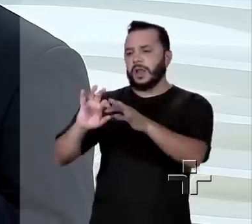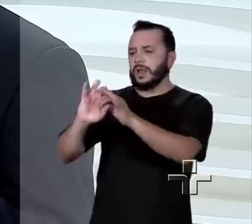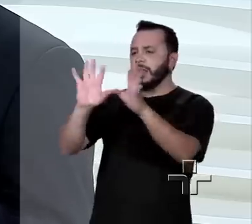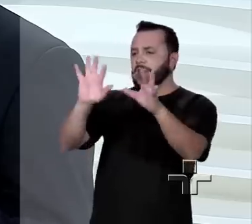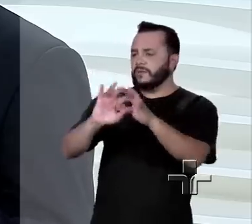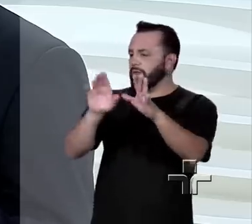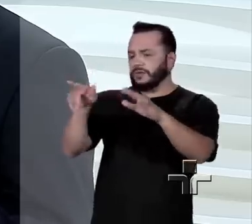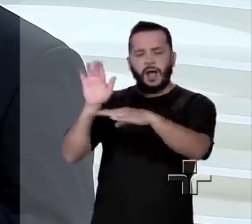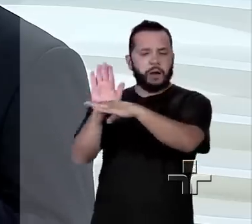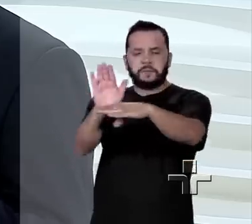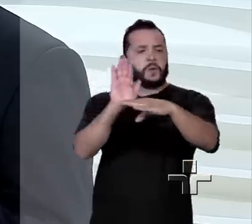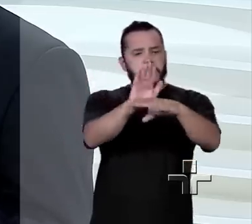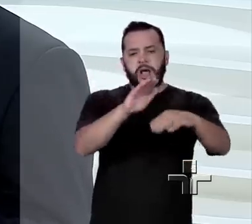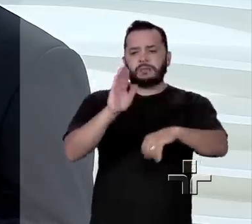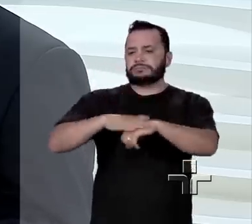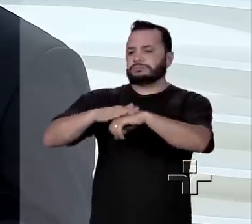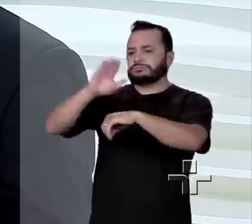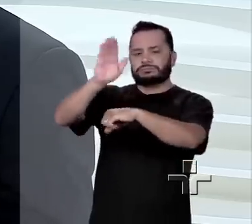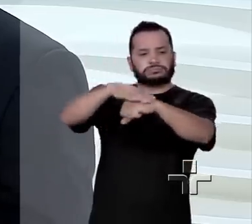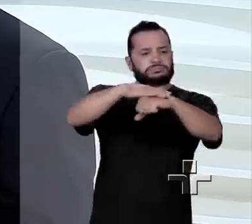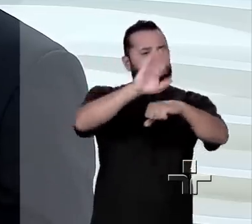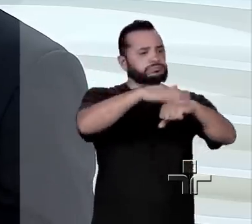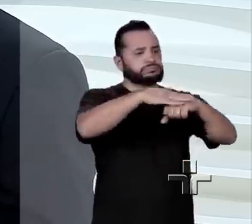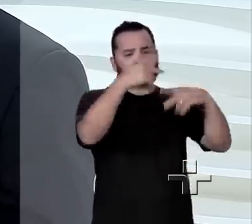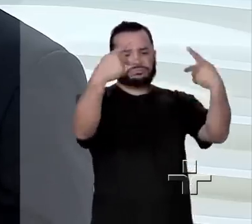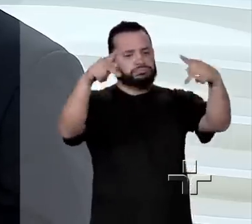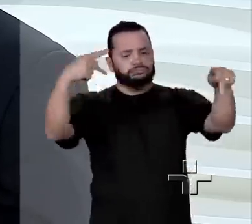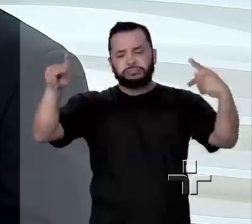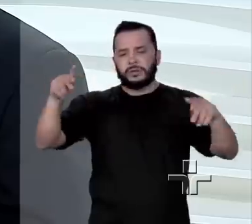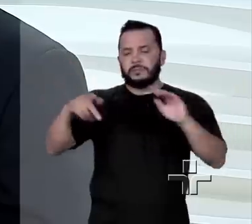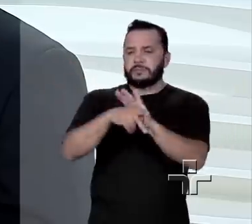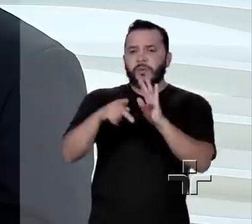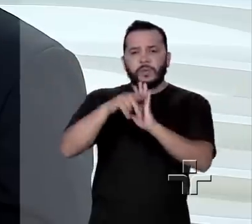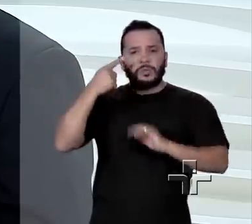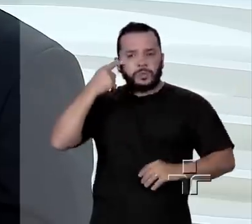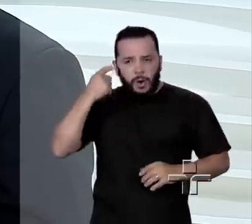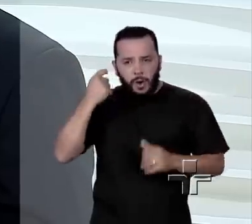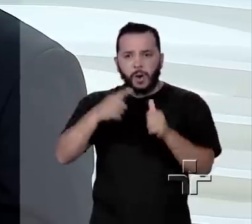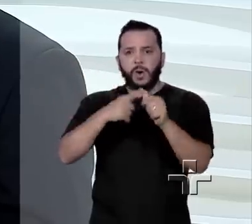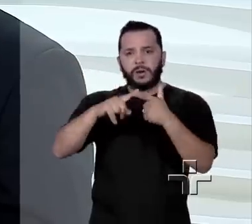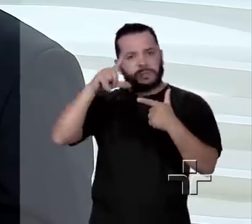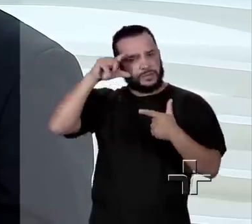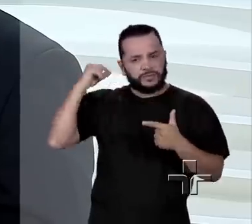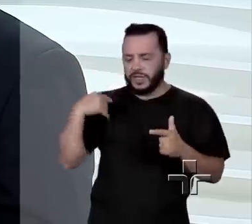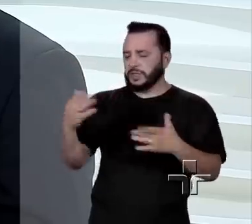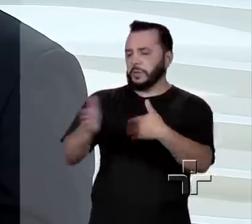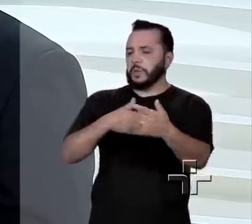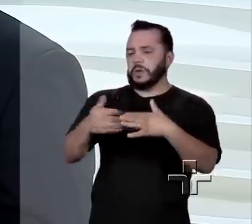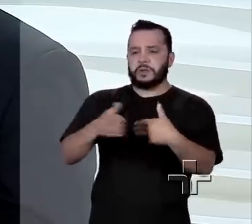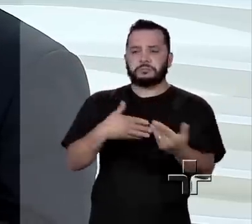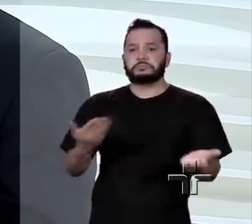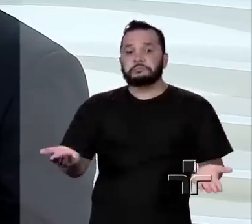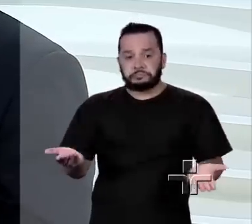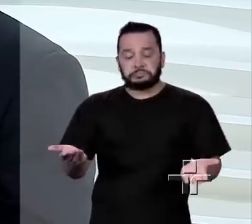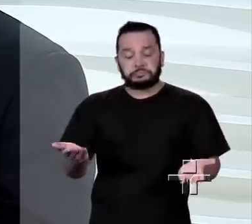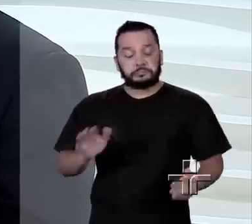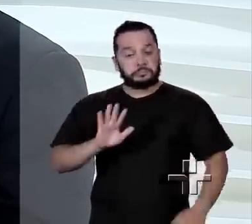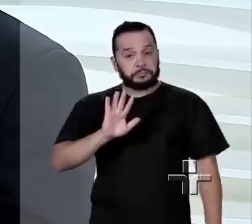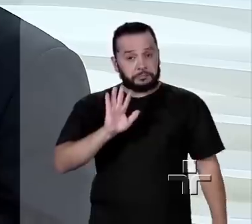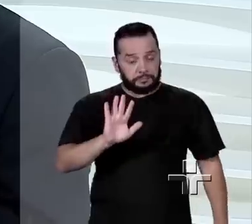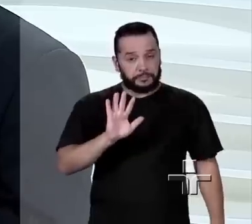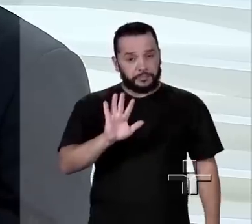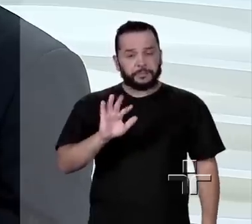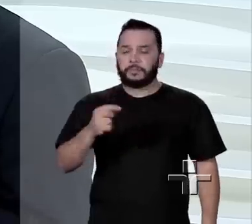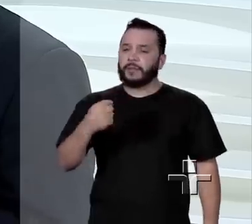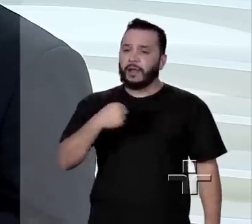fizessem um apoiamento, quer com o Dória, quer com o Márcio França. A minha questão, naquele momento,